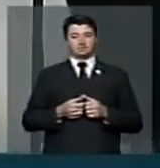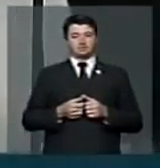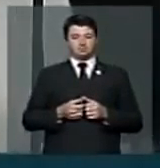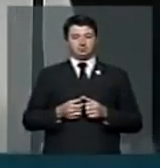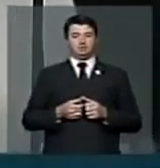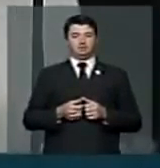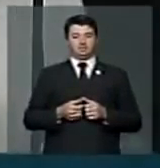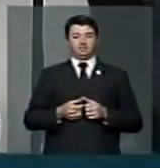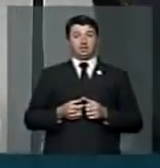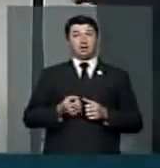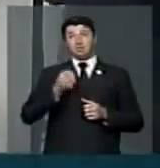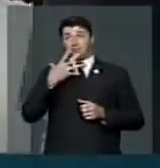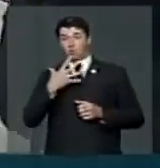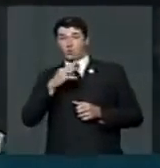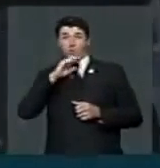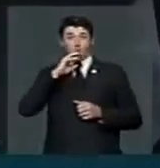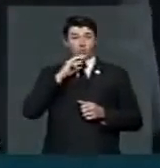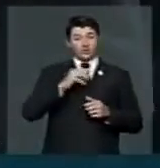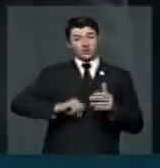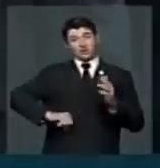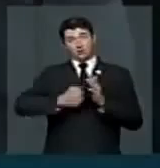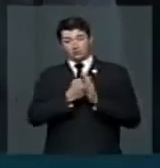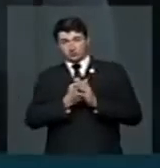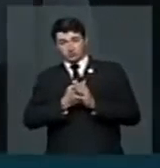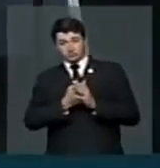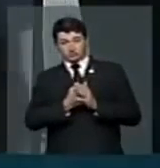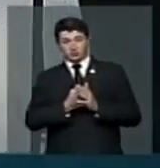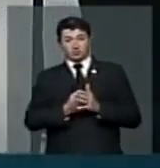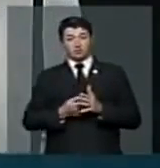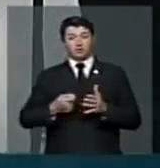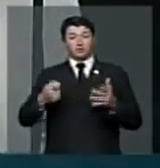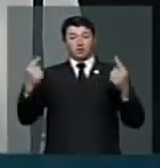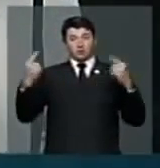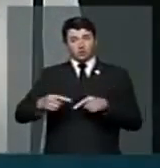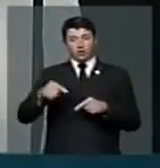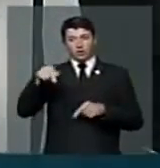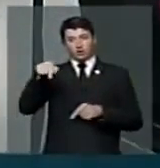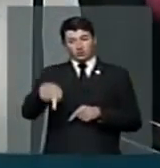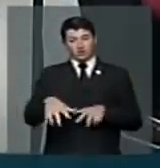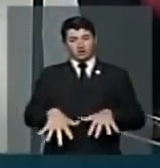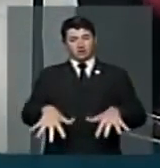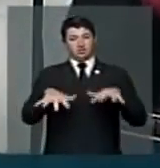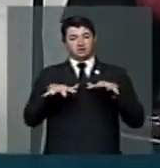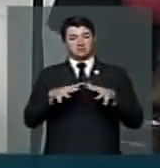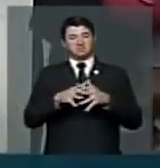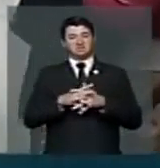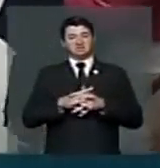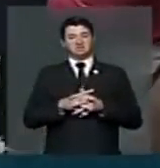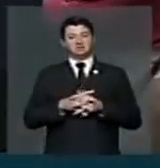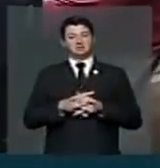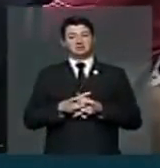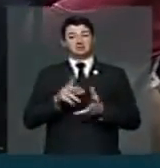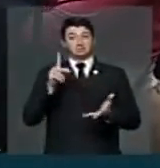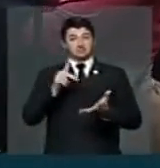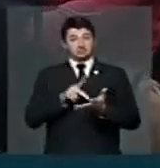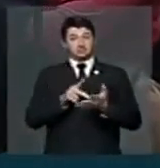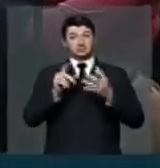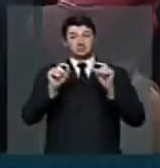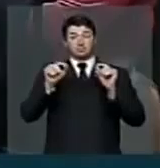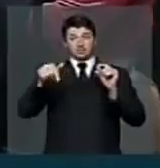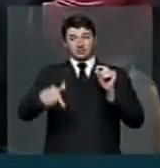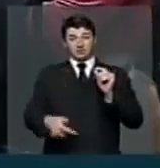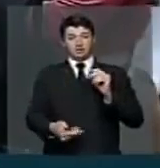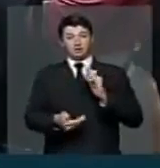Exitosa ou não a obstrução oposta nesta sessão, o fato é que a Câmara